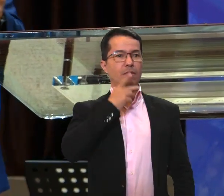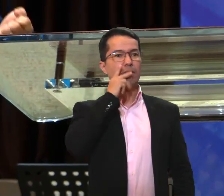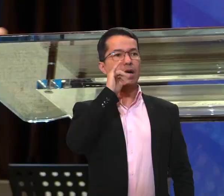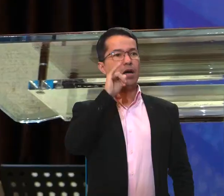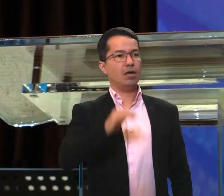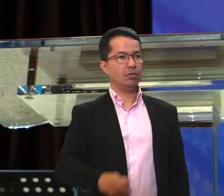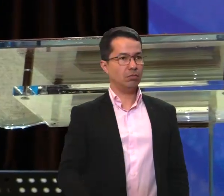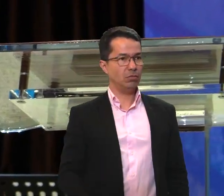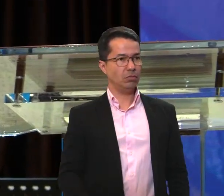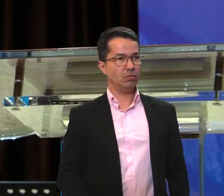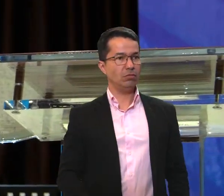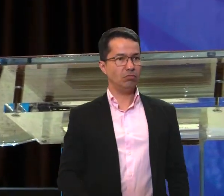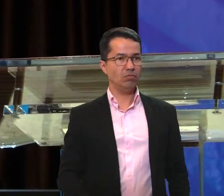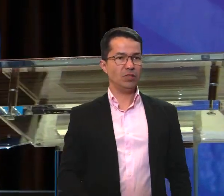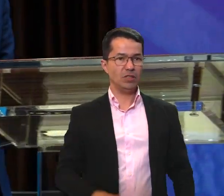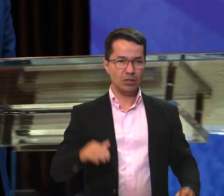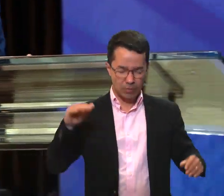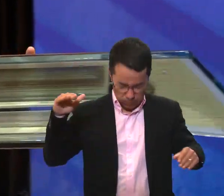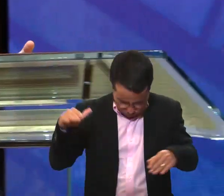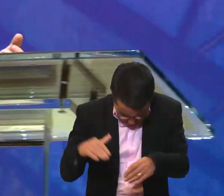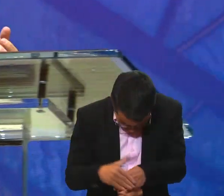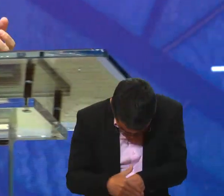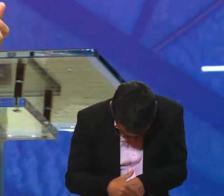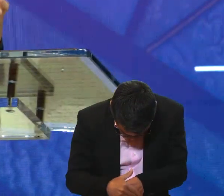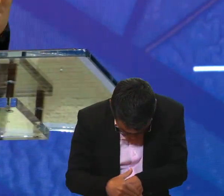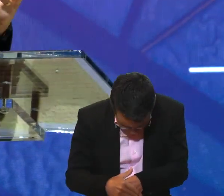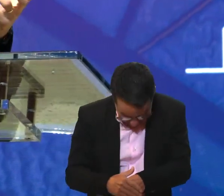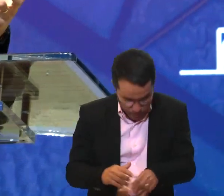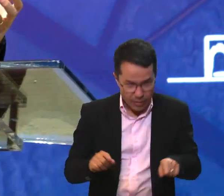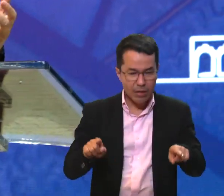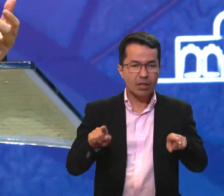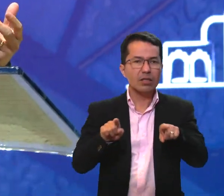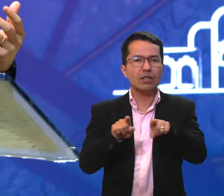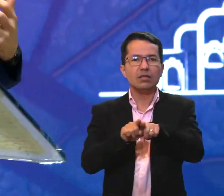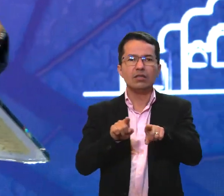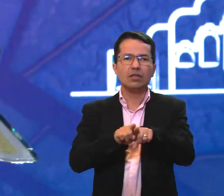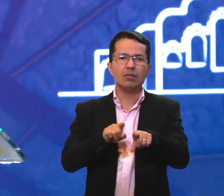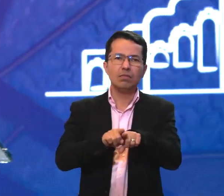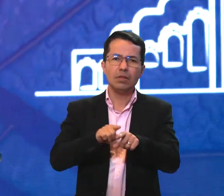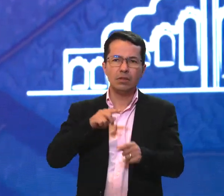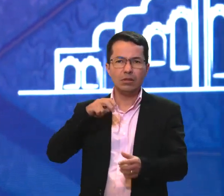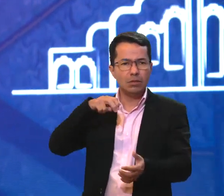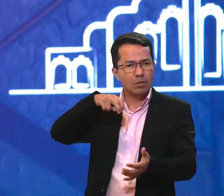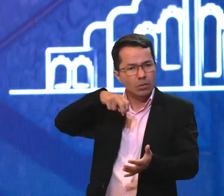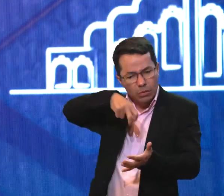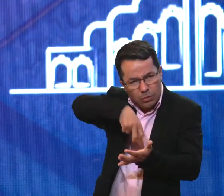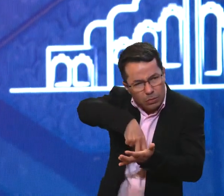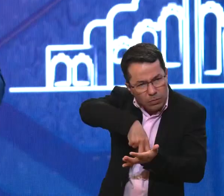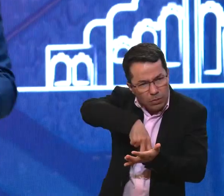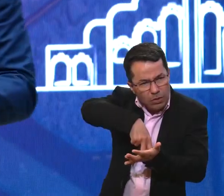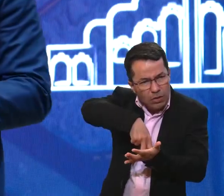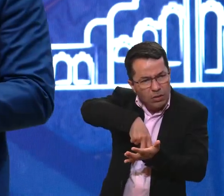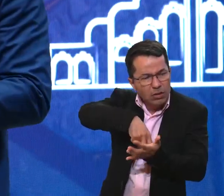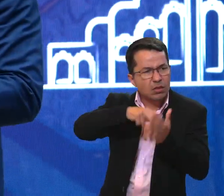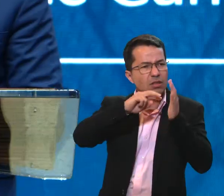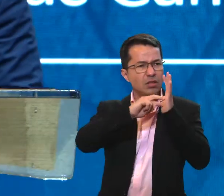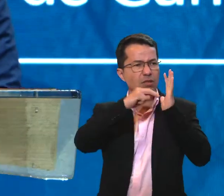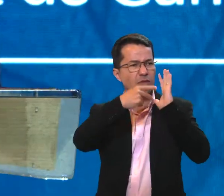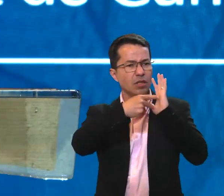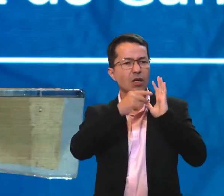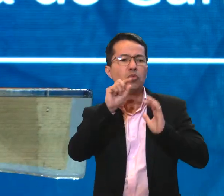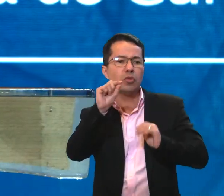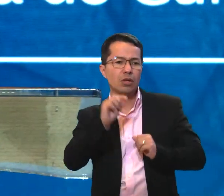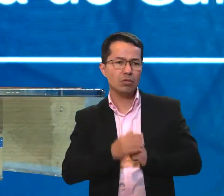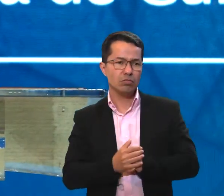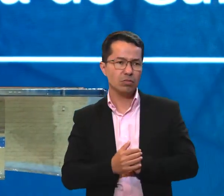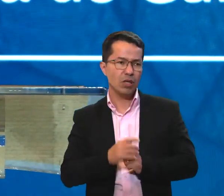Se humilhar. Mas a humilhação também representava um sinal visível de luto.